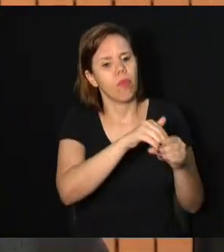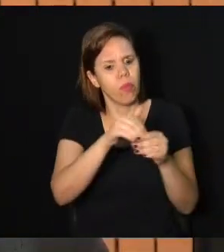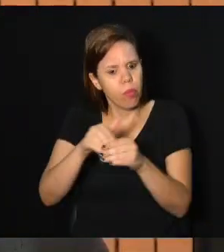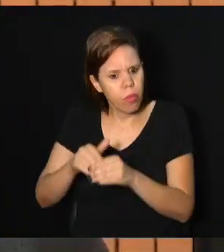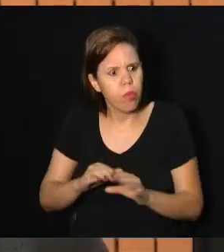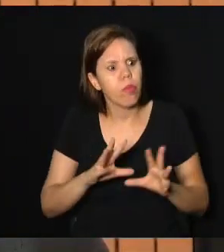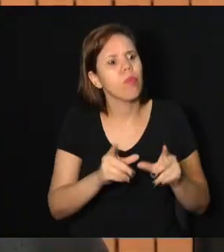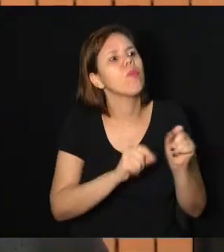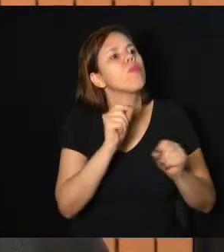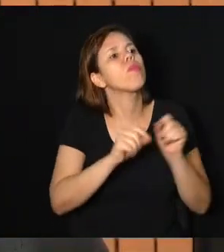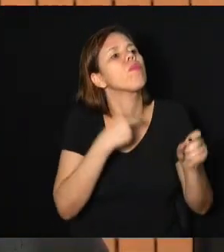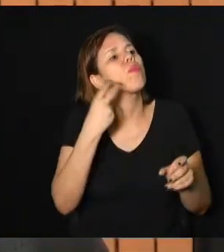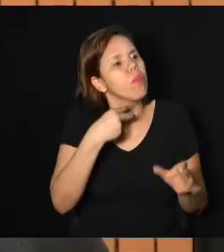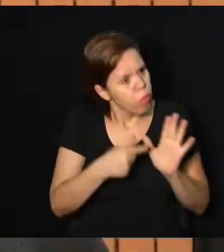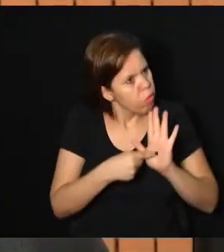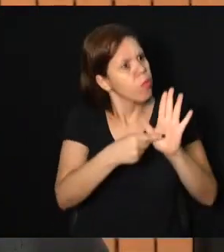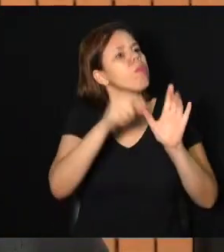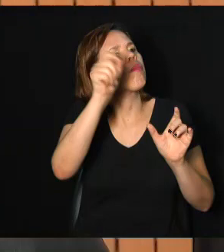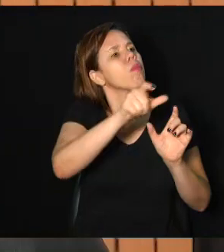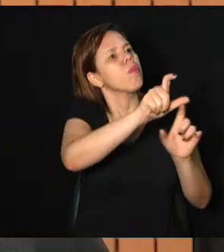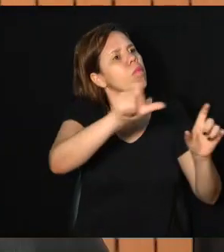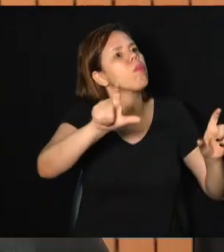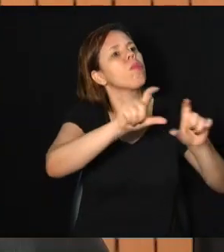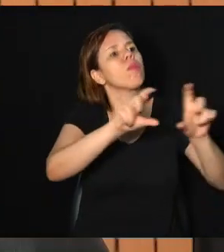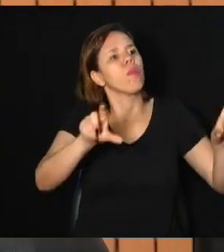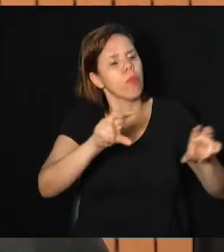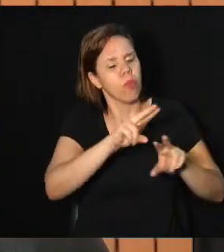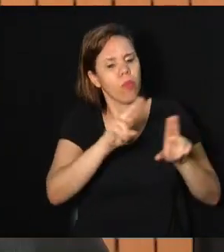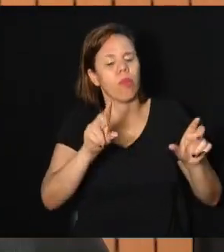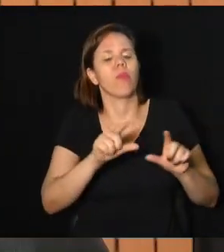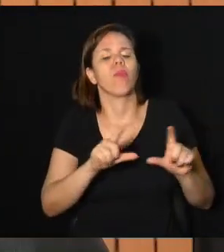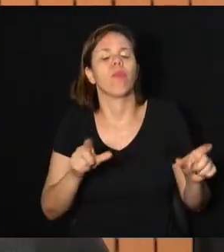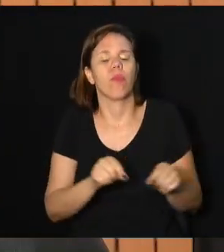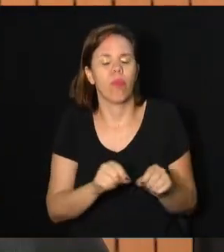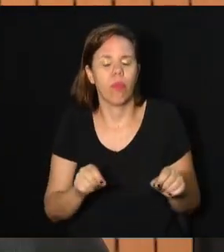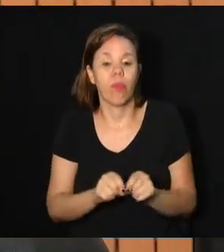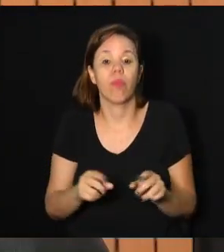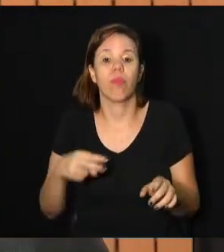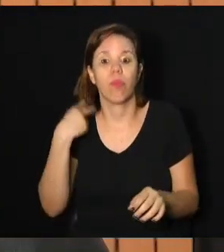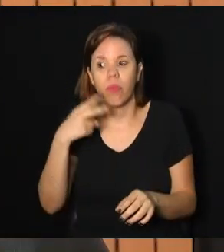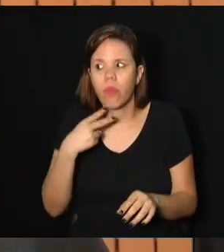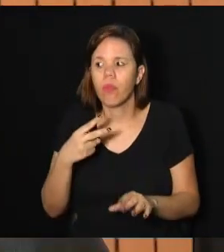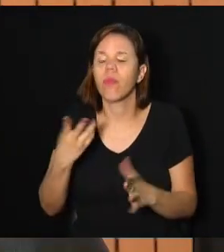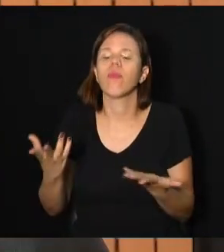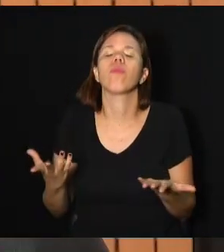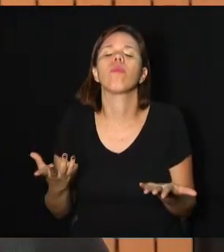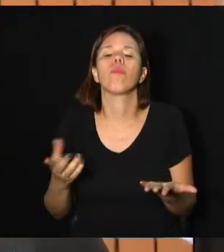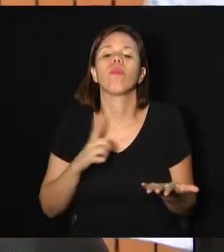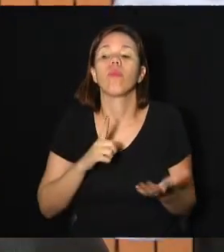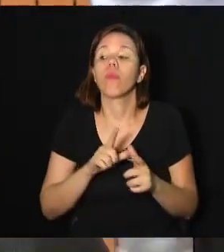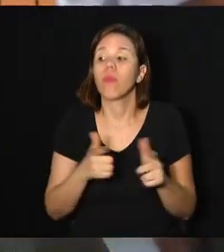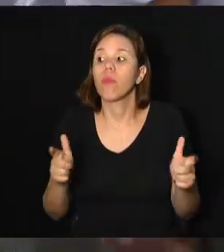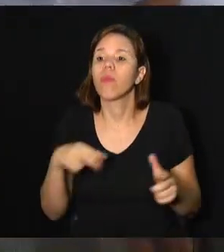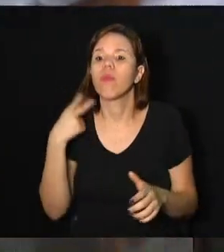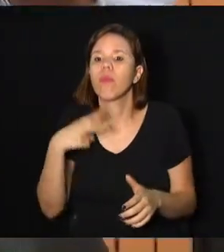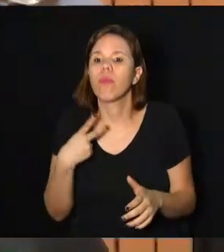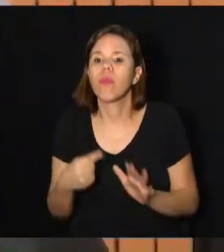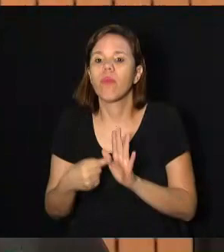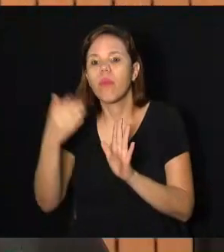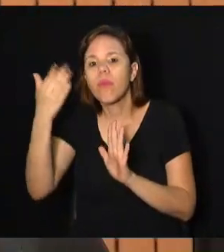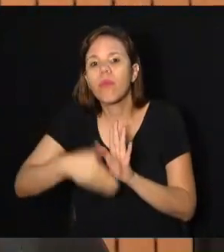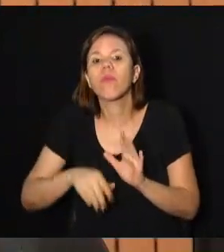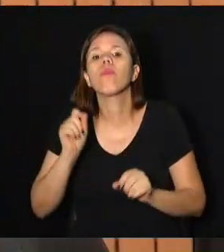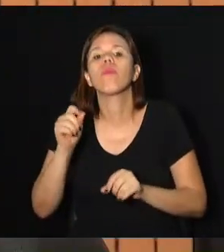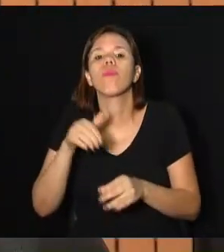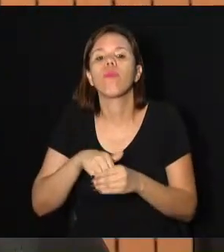com essa situação do voto de cada vereador estar atrás do voto da maioria. Na verdade, aí não é mais a